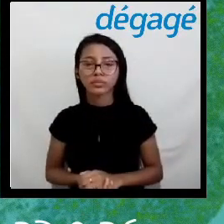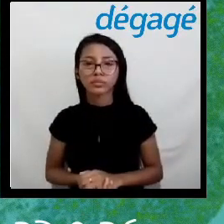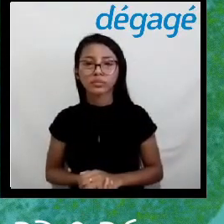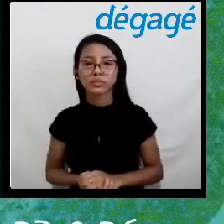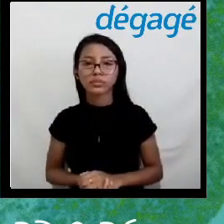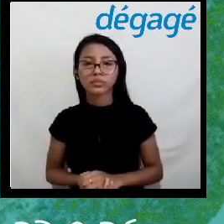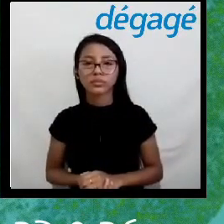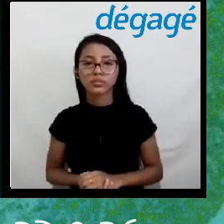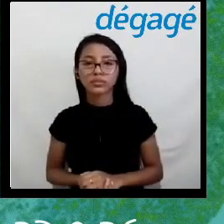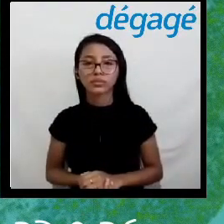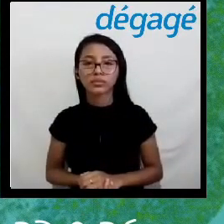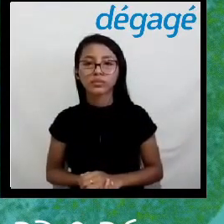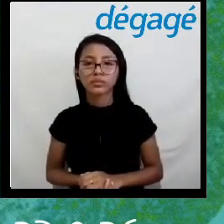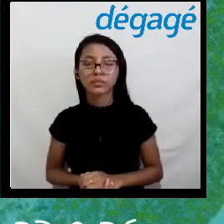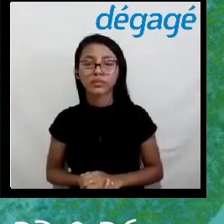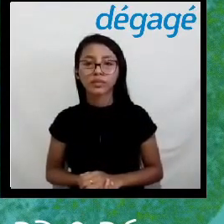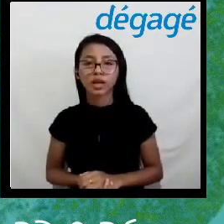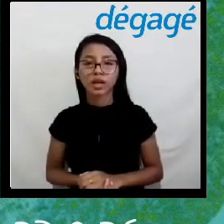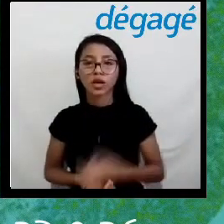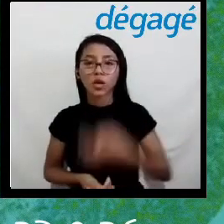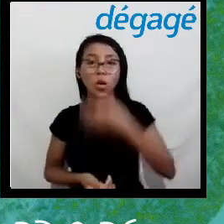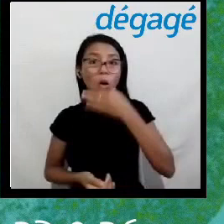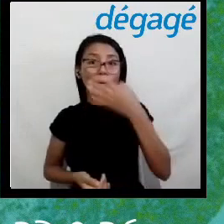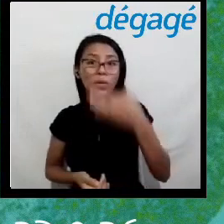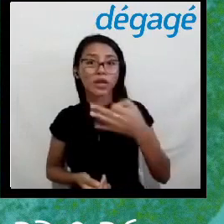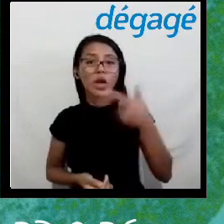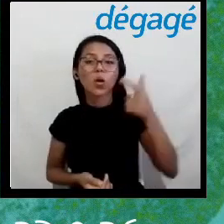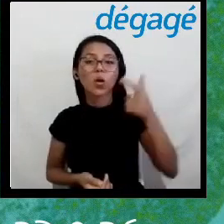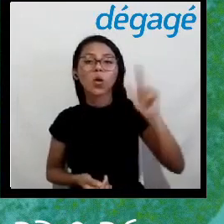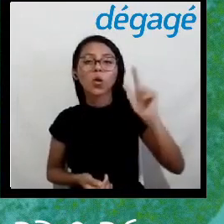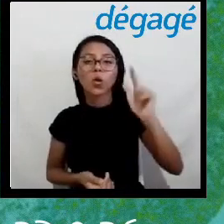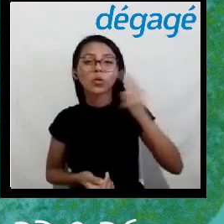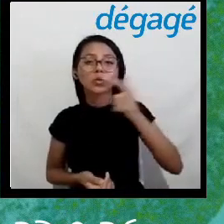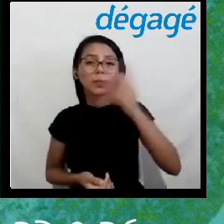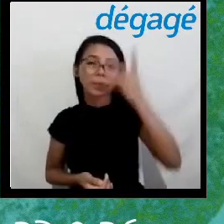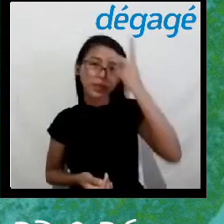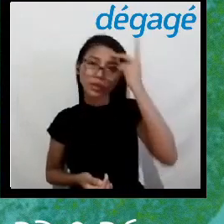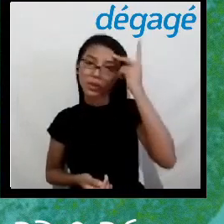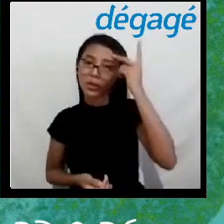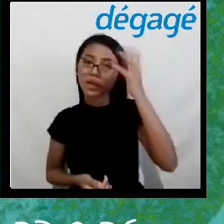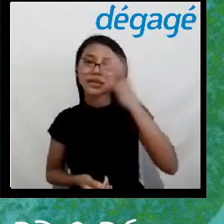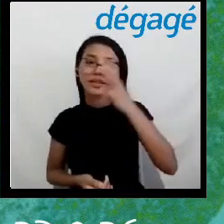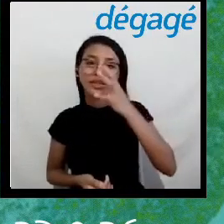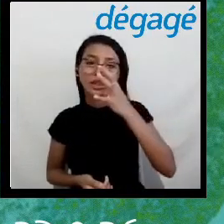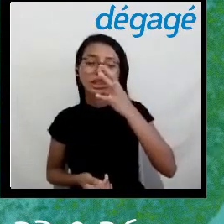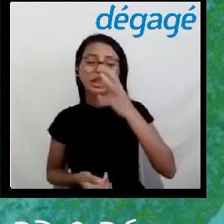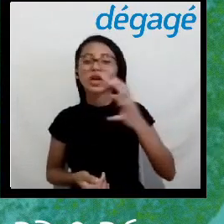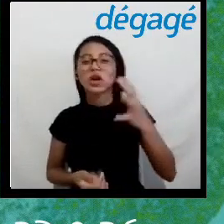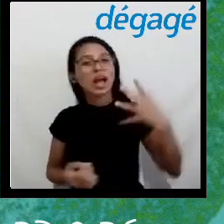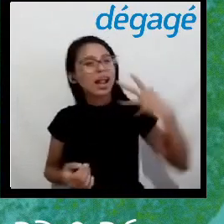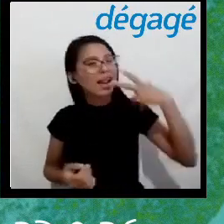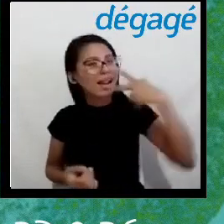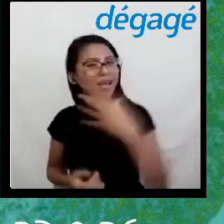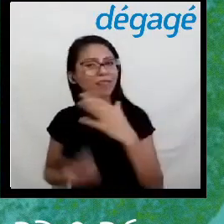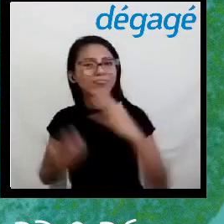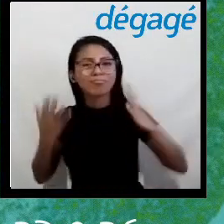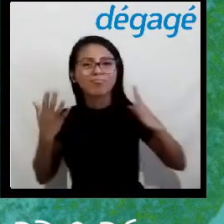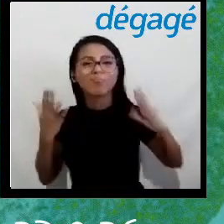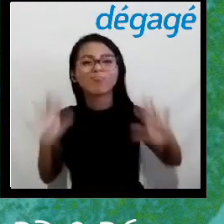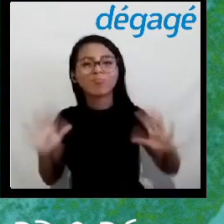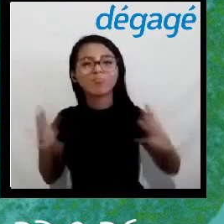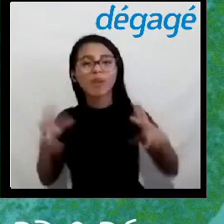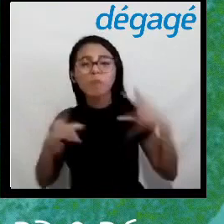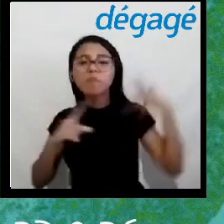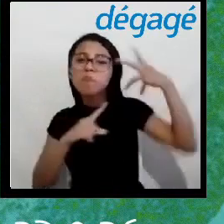diz, parabéns, que encontro lindo. A Iris Freitas diz, que lindeza. A Daily Tonante diz, que